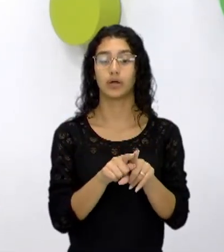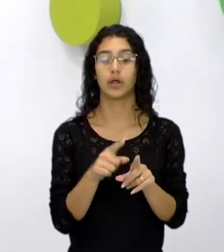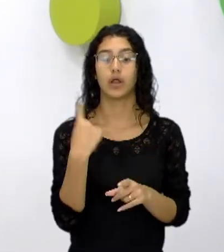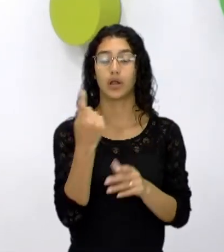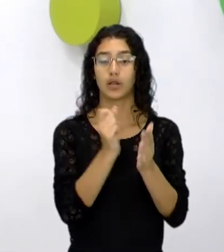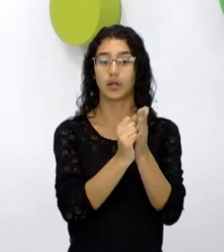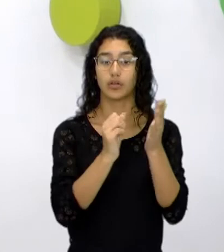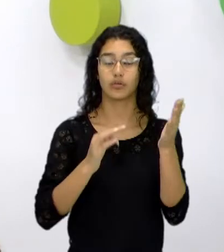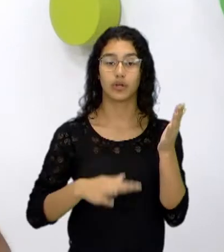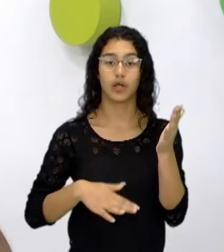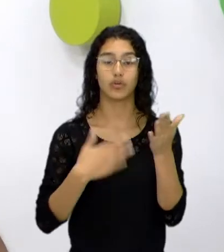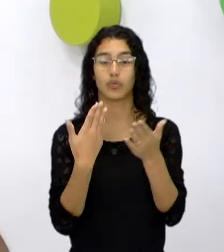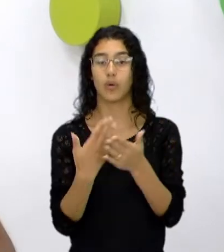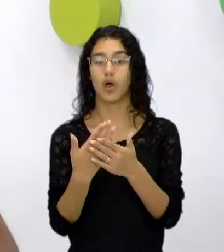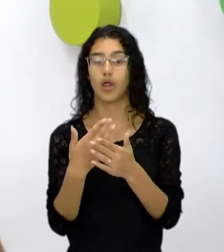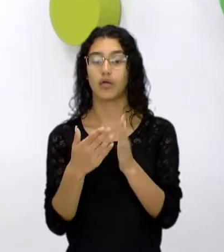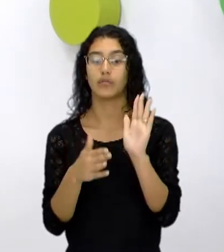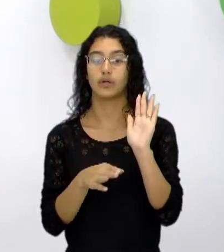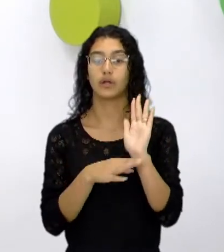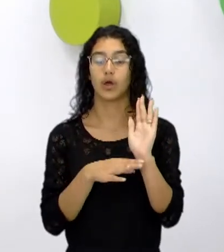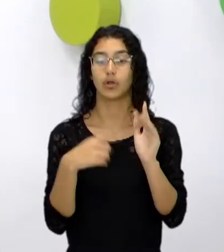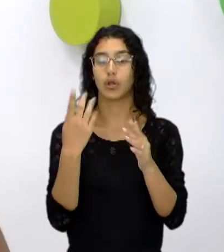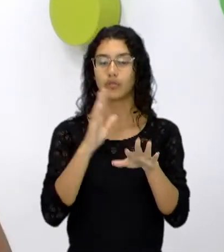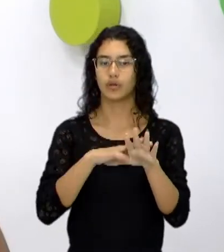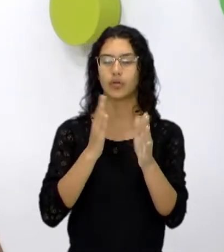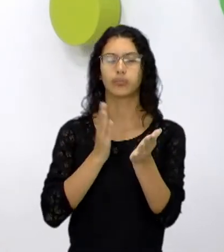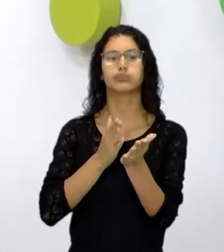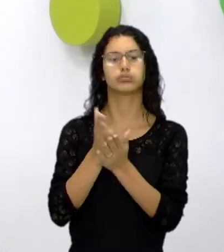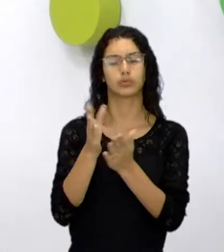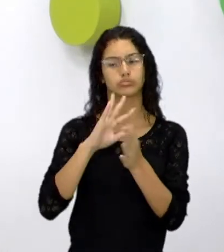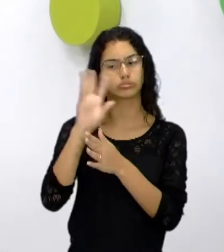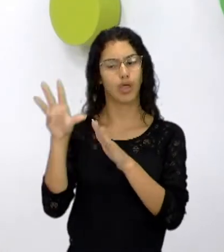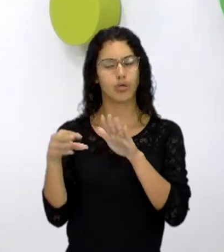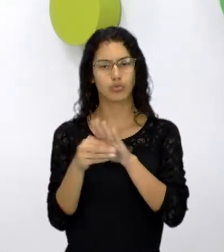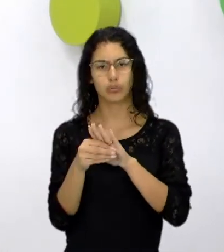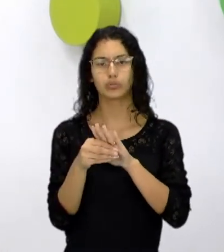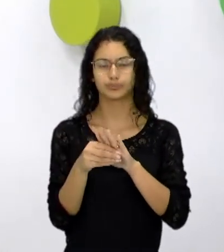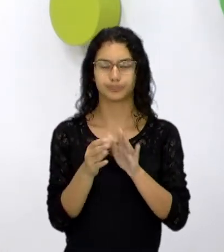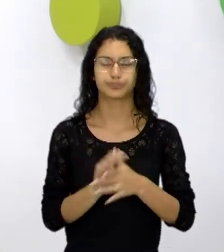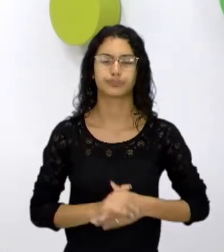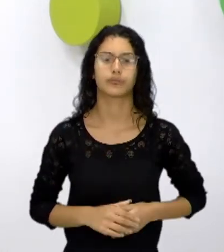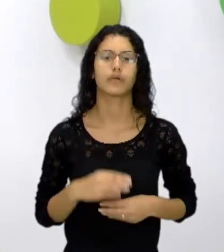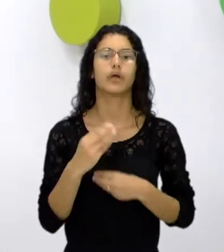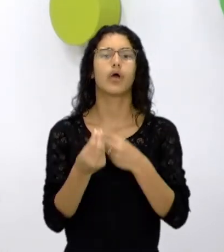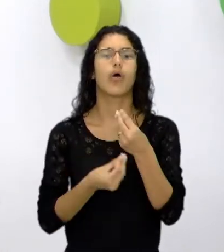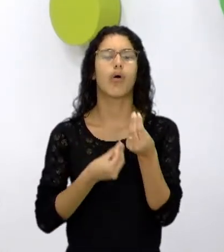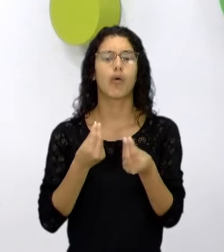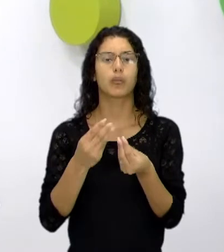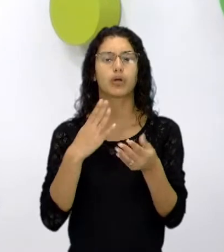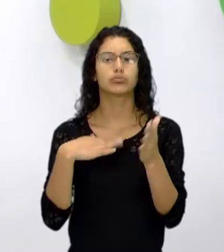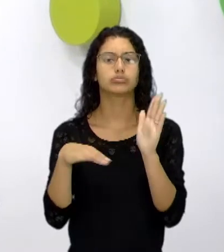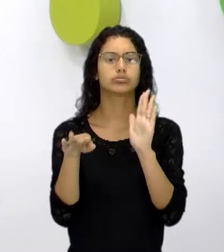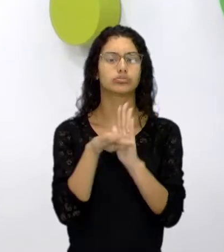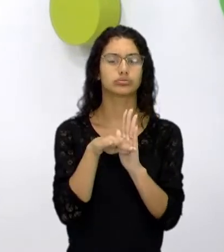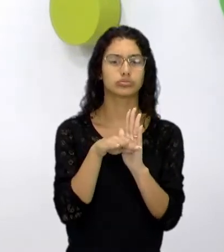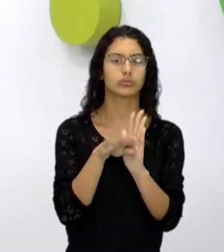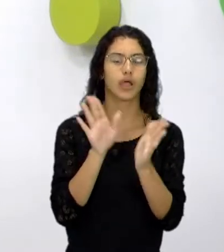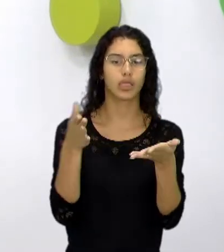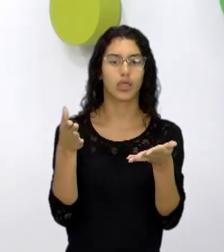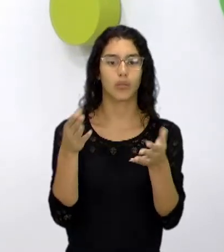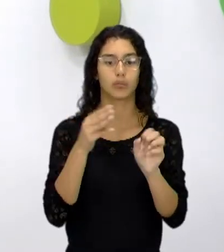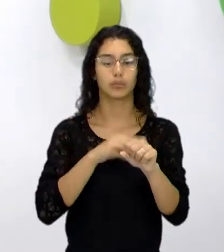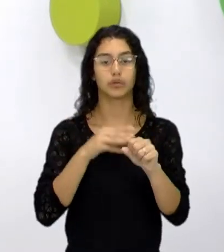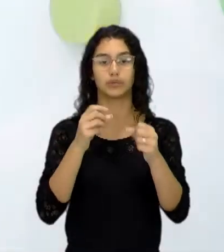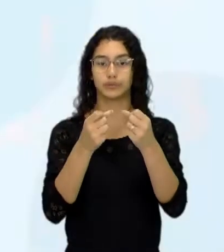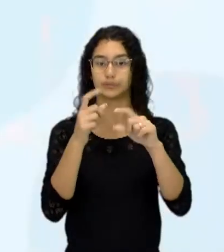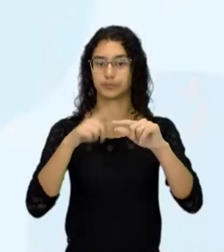nossa atividade com a última aula, e a gente vai fazer um percurso, um resumo, né, do percurso. Como que a gente chegou até aqui, né? Então olha aí, conteúdo